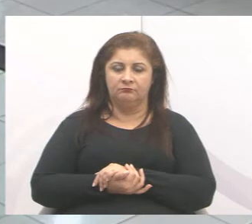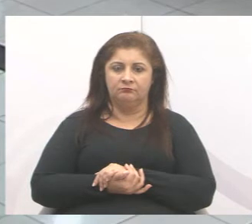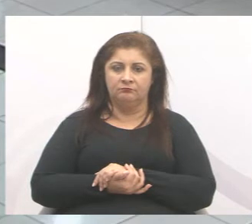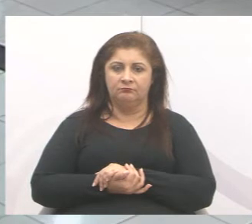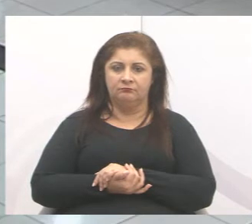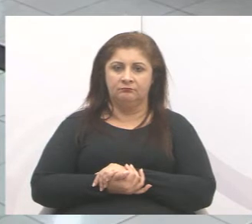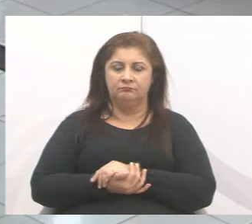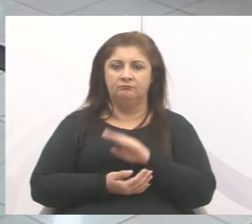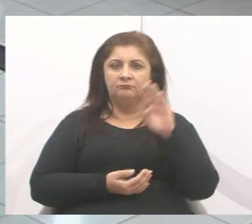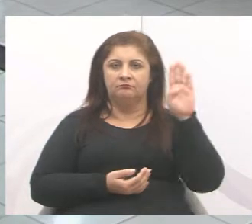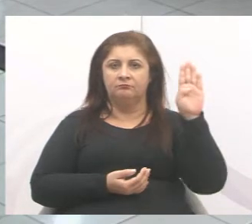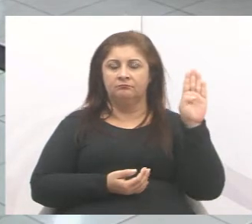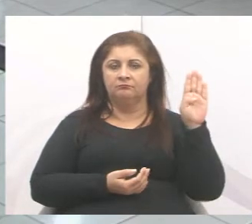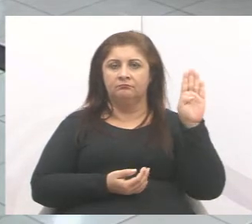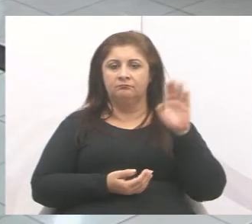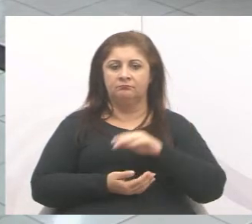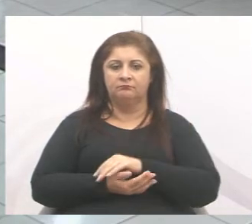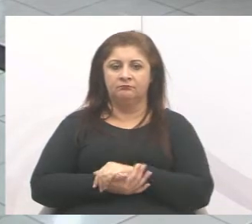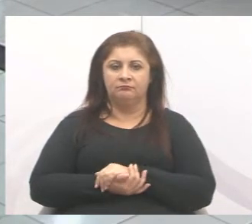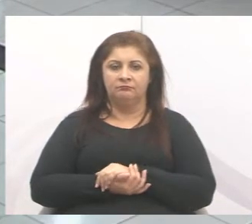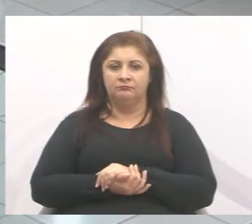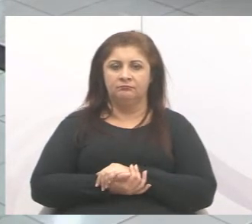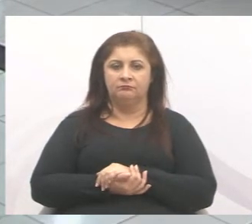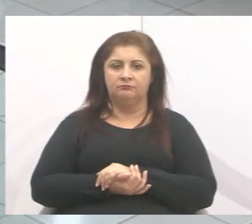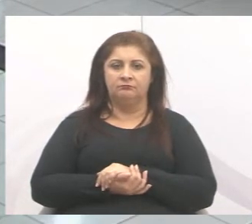Celso, eu queria tirar uma dúvida aqui.